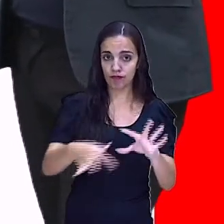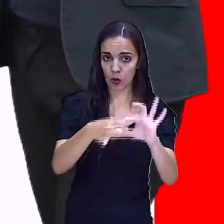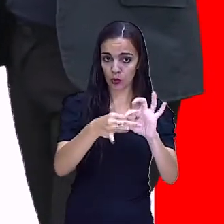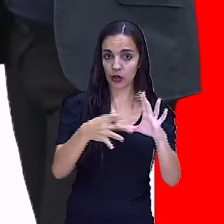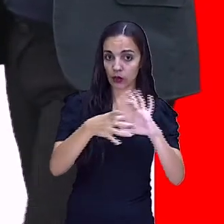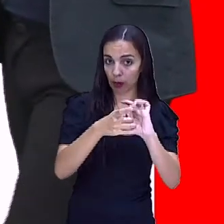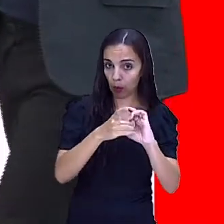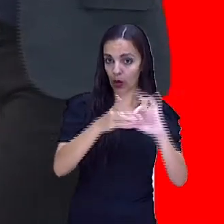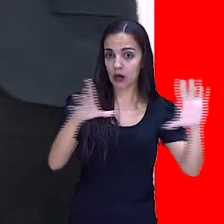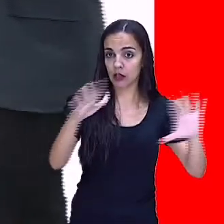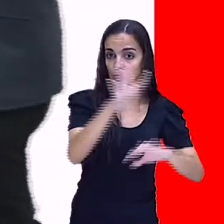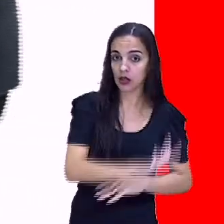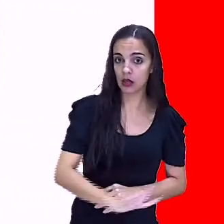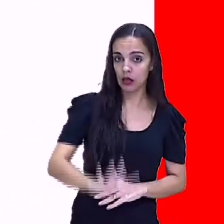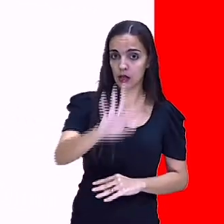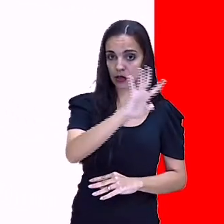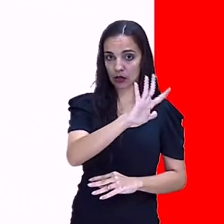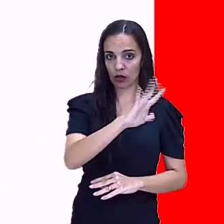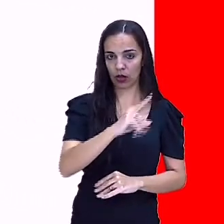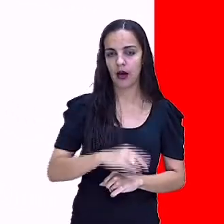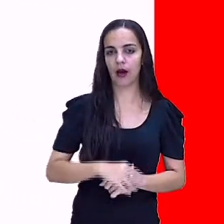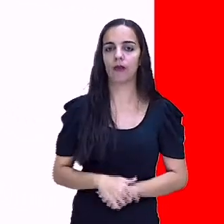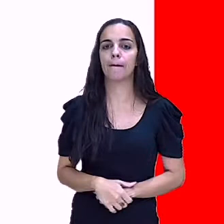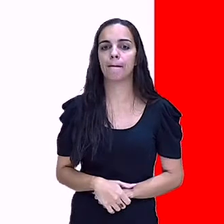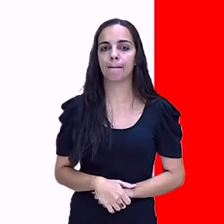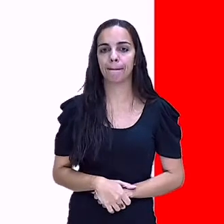Nacional, a UDN,